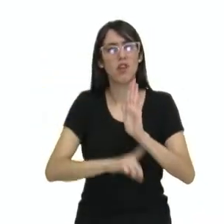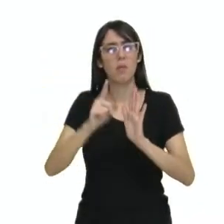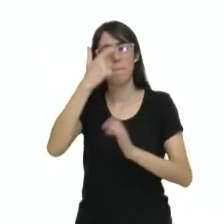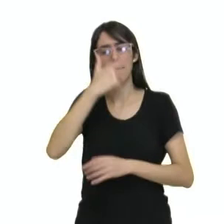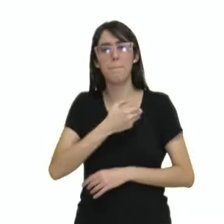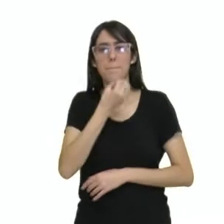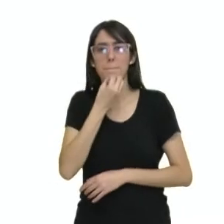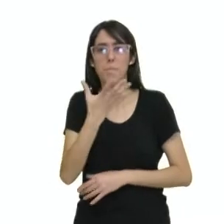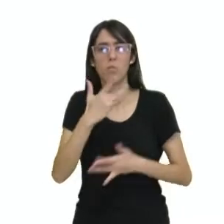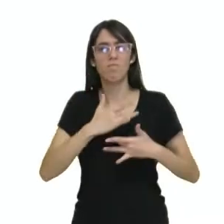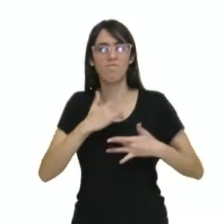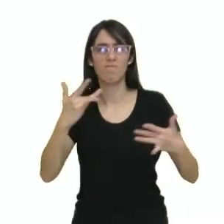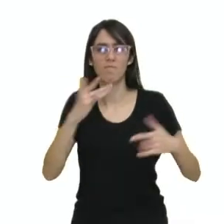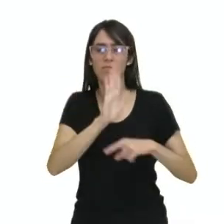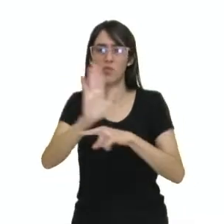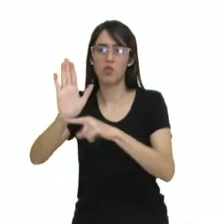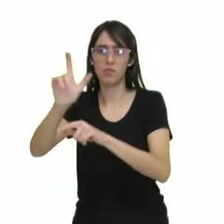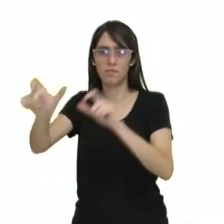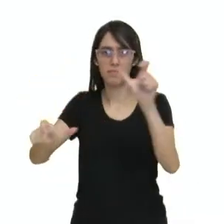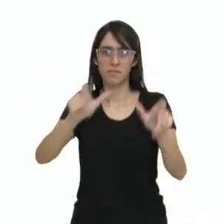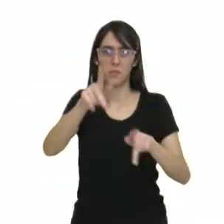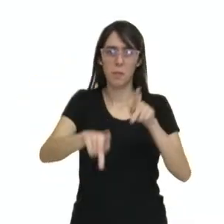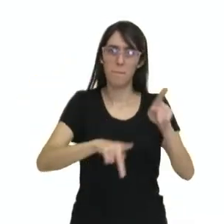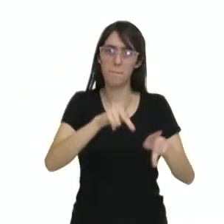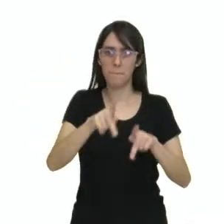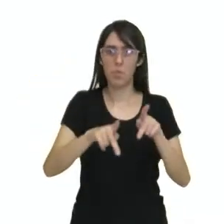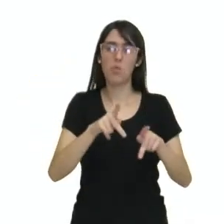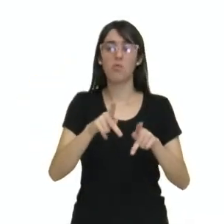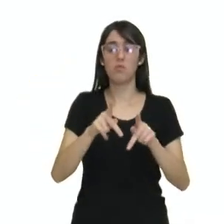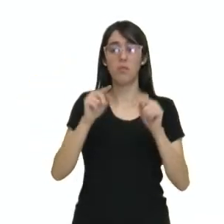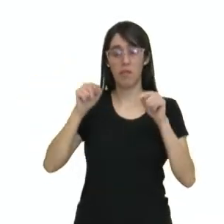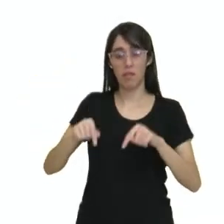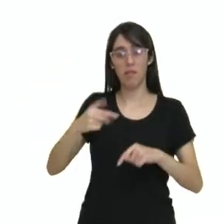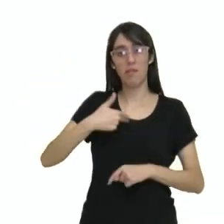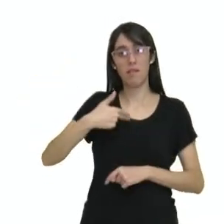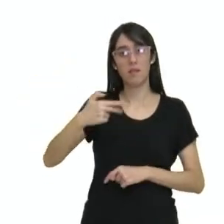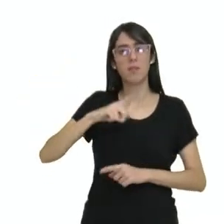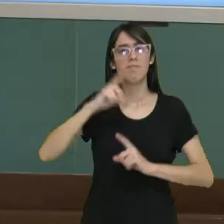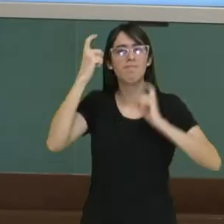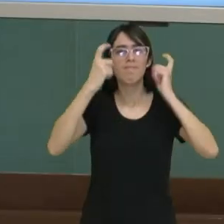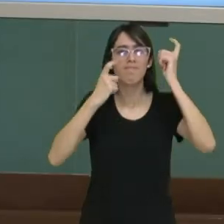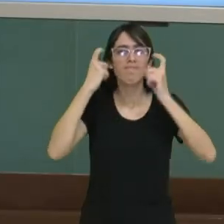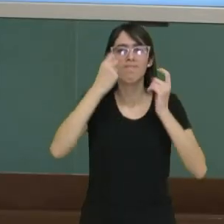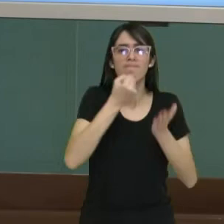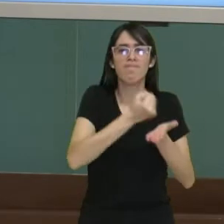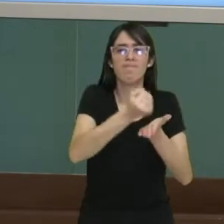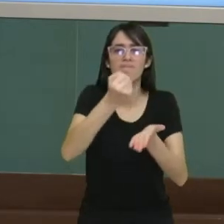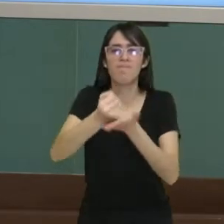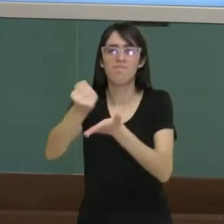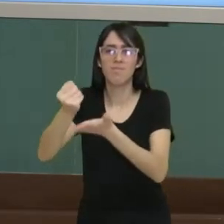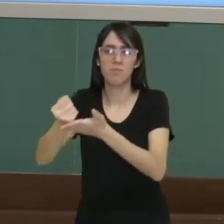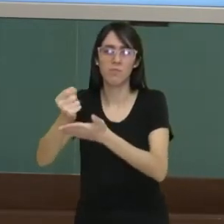presidente, certo? E que seria preocupado, comprometido com o trabalhador. Ou seja,